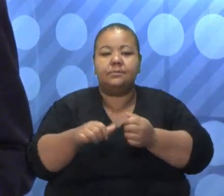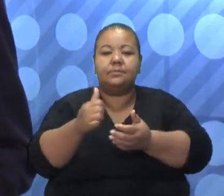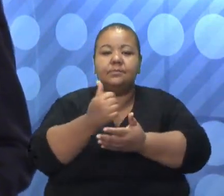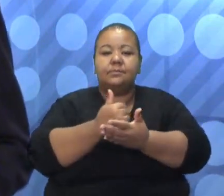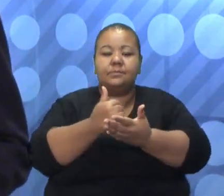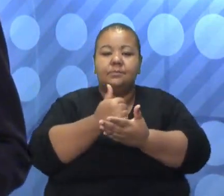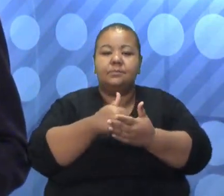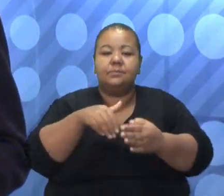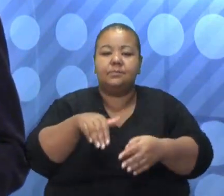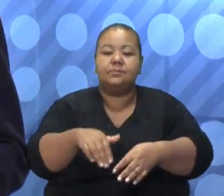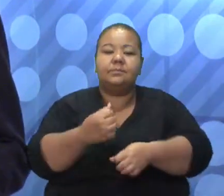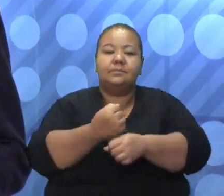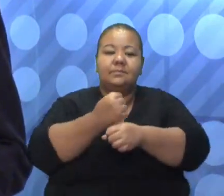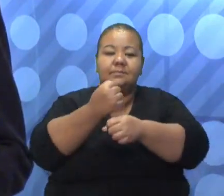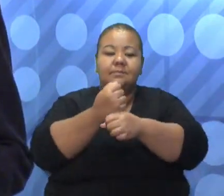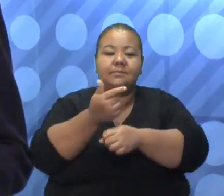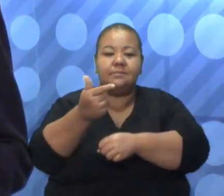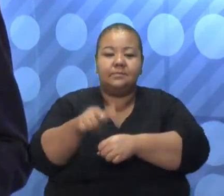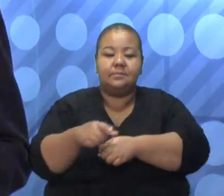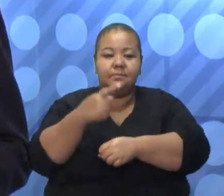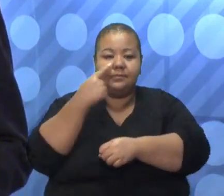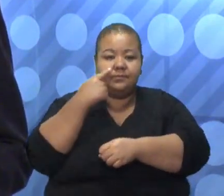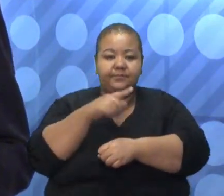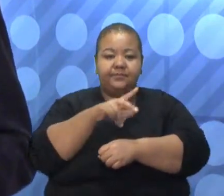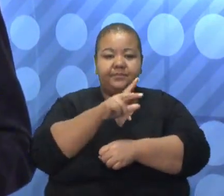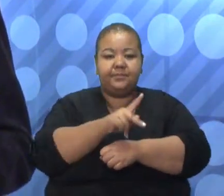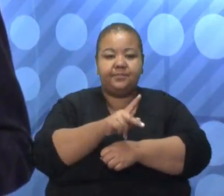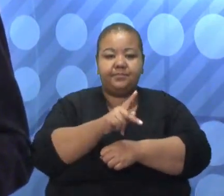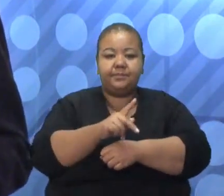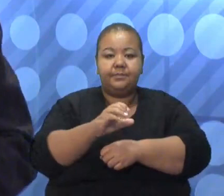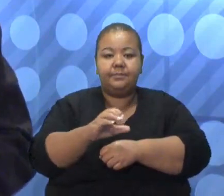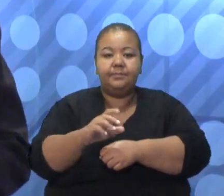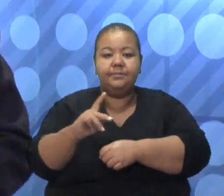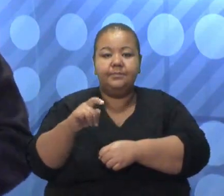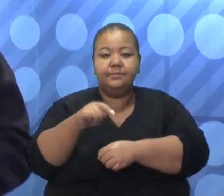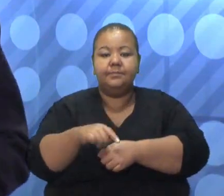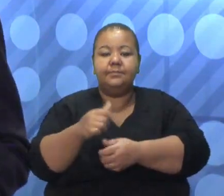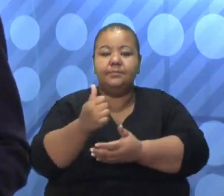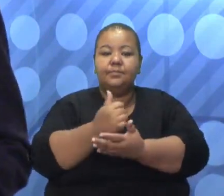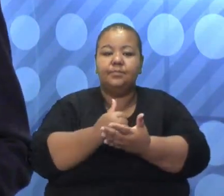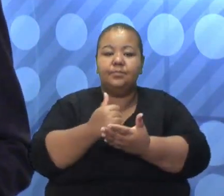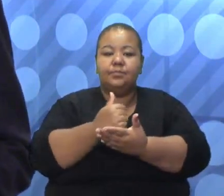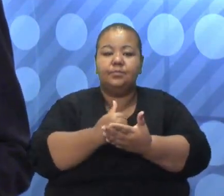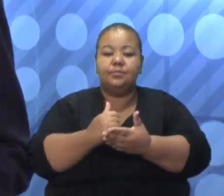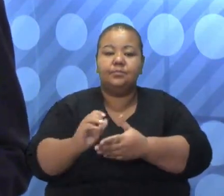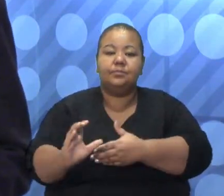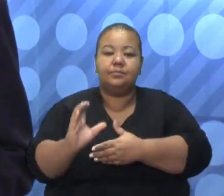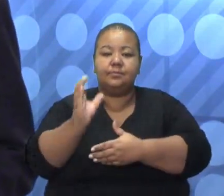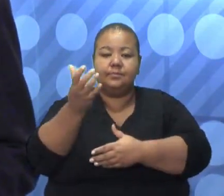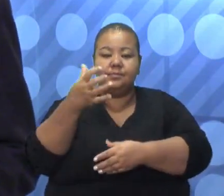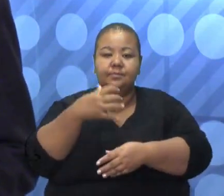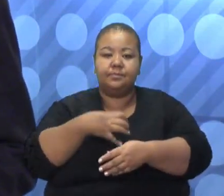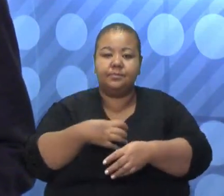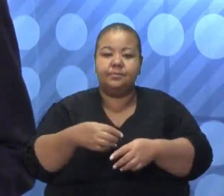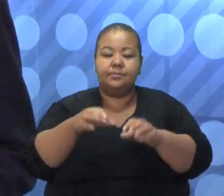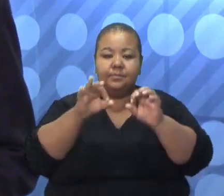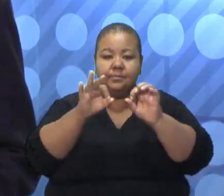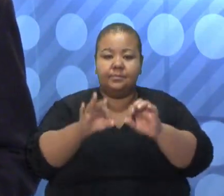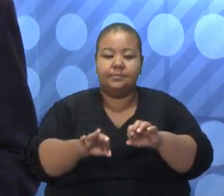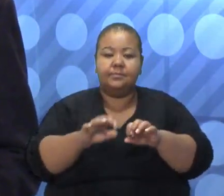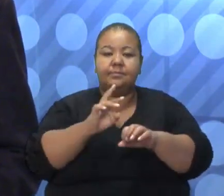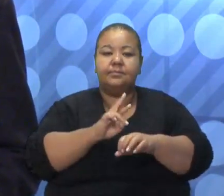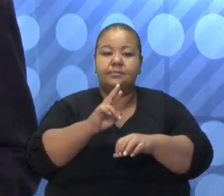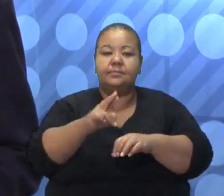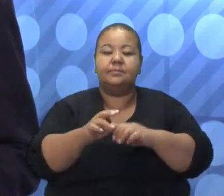do processo produtivo. Olha de novo aí o PPCP acontecendo, a parte do controle acontecendo de modo adequado para os resultados